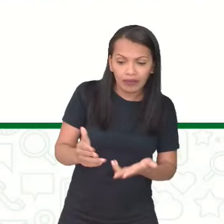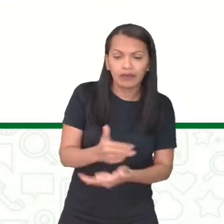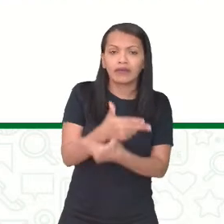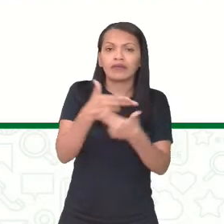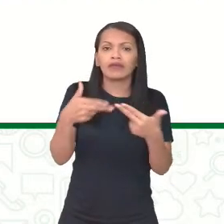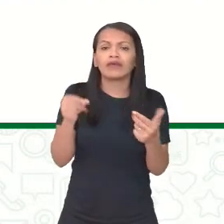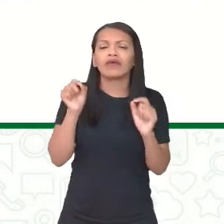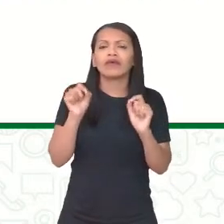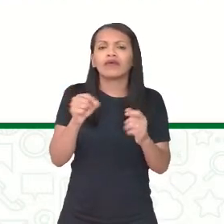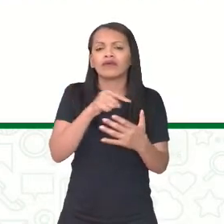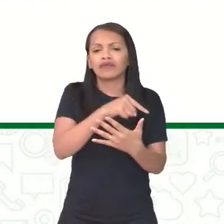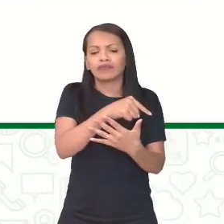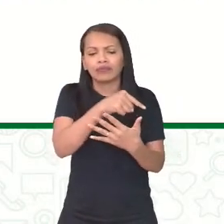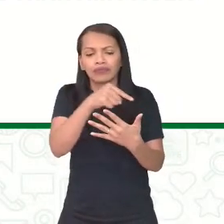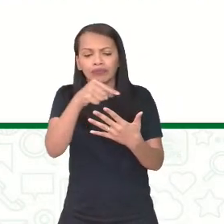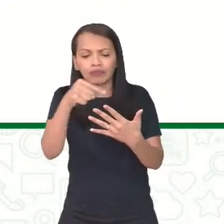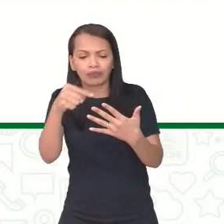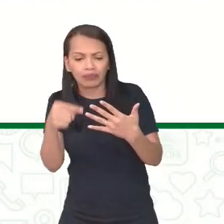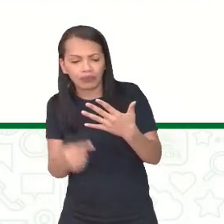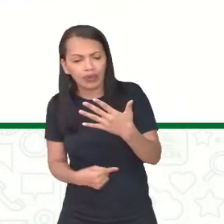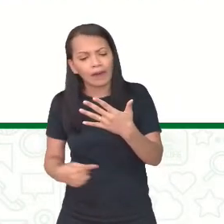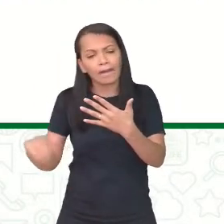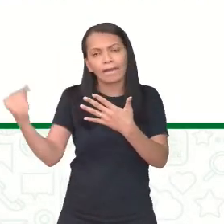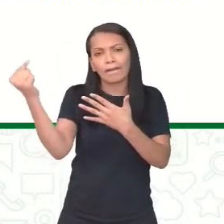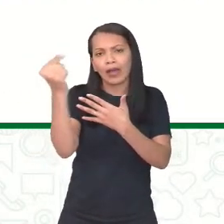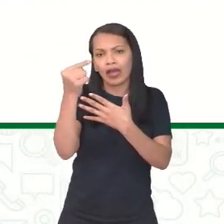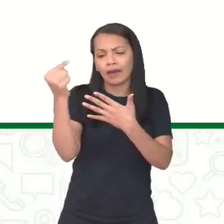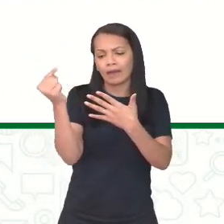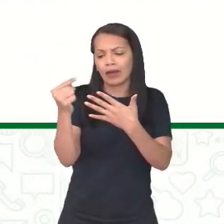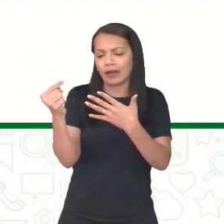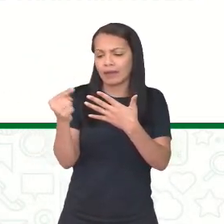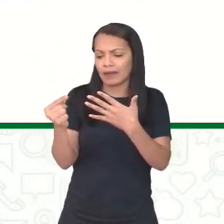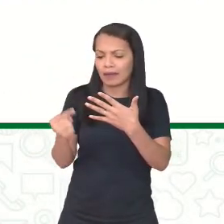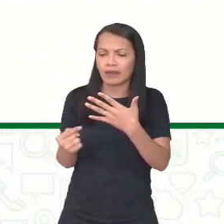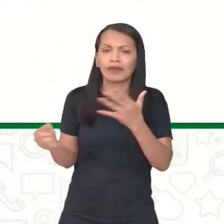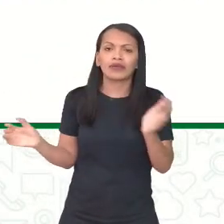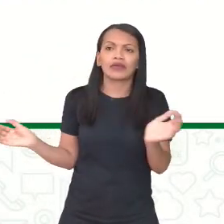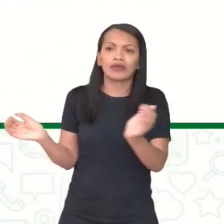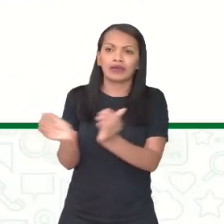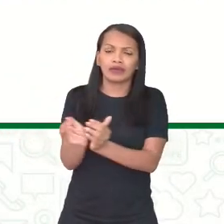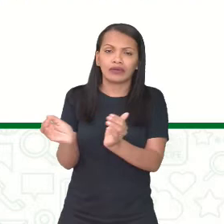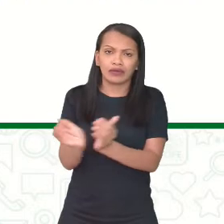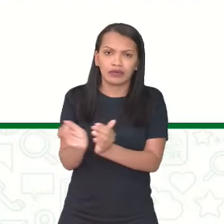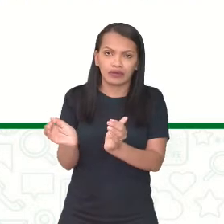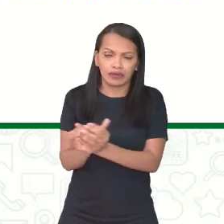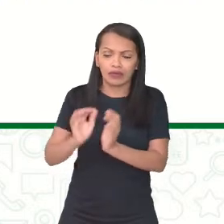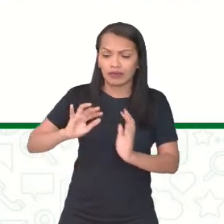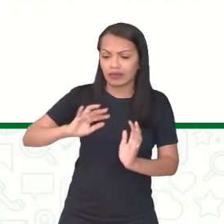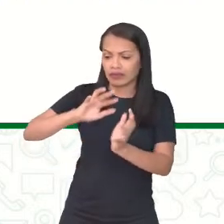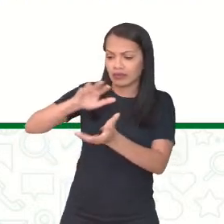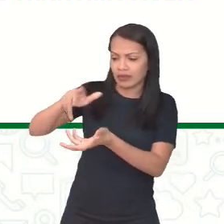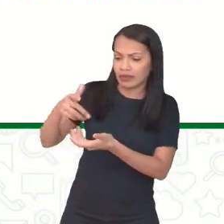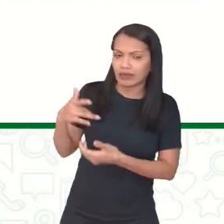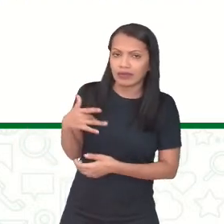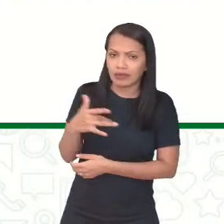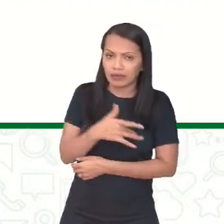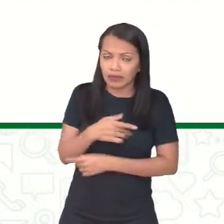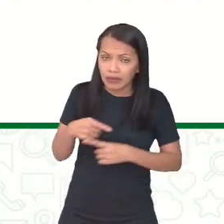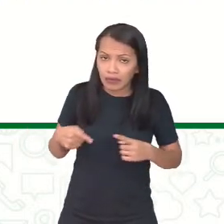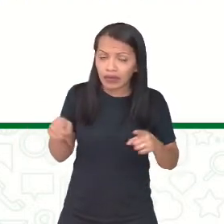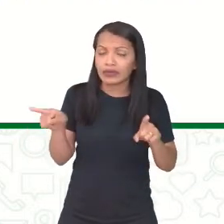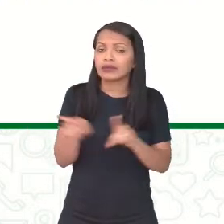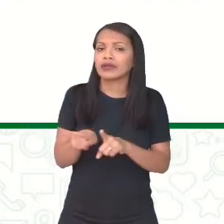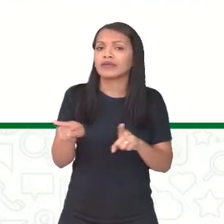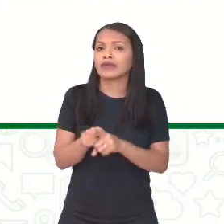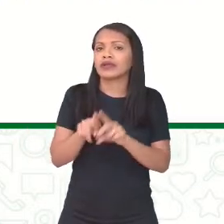Esses pontos estão não só na Organização Mundial da Saúde, tá, gente? Mas também em